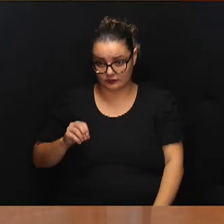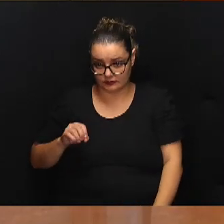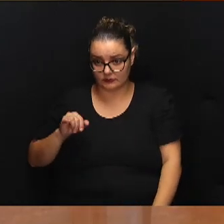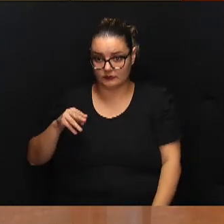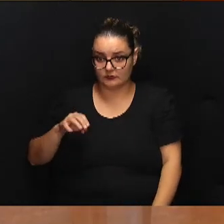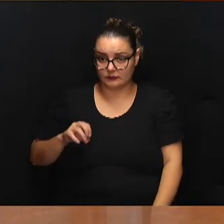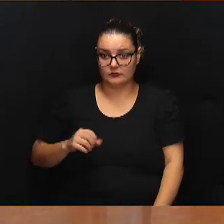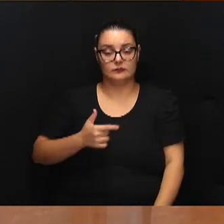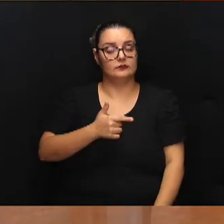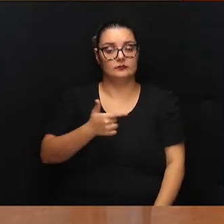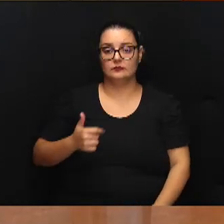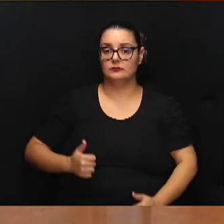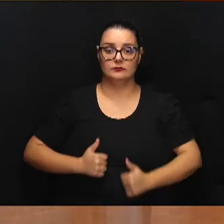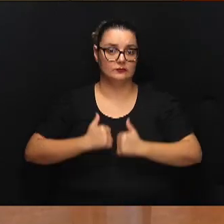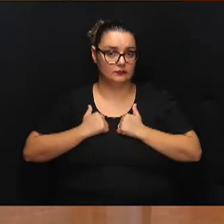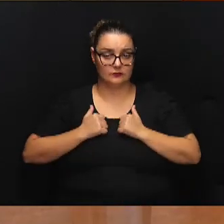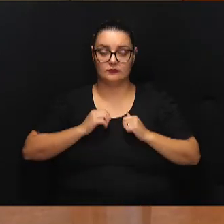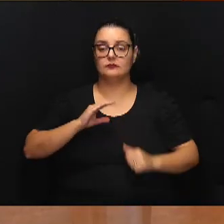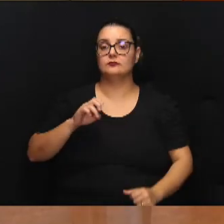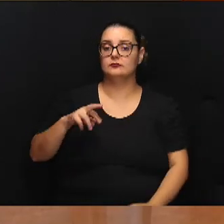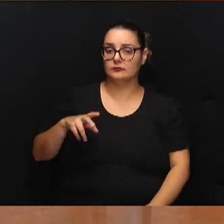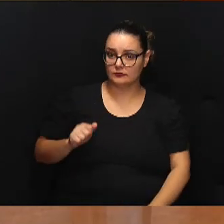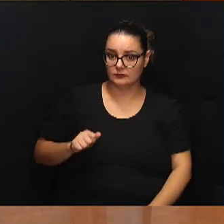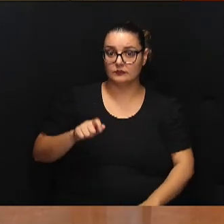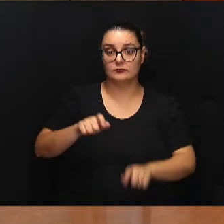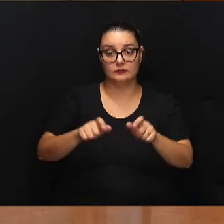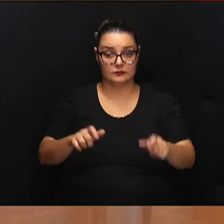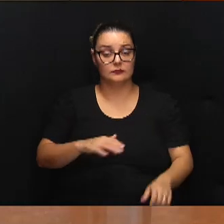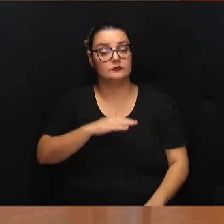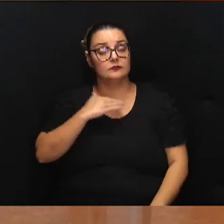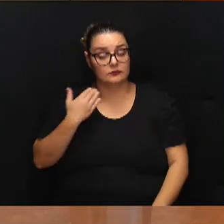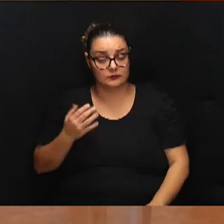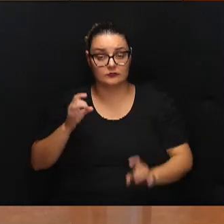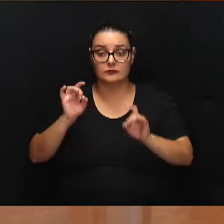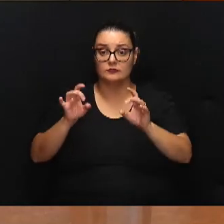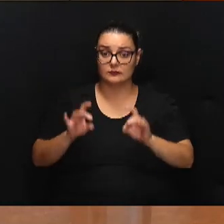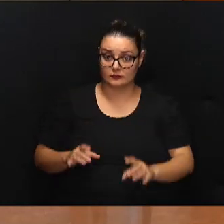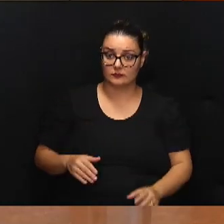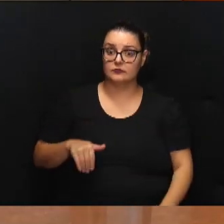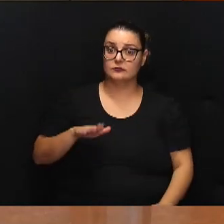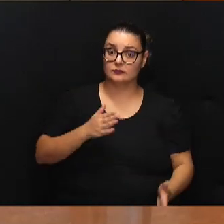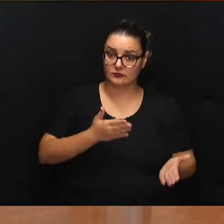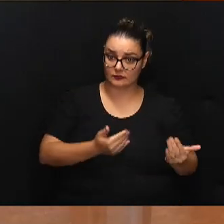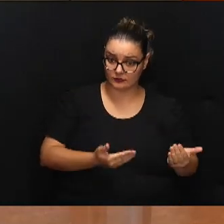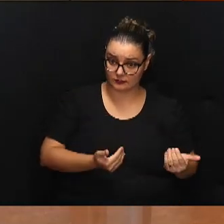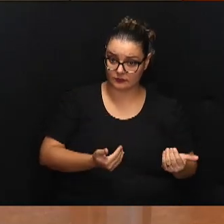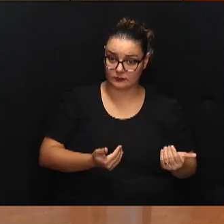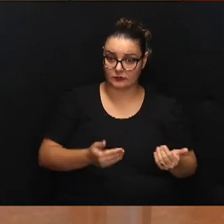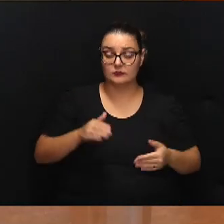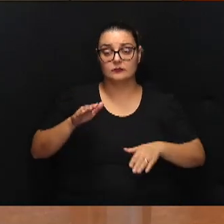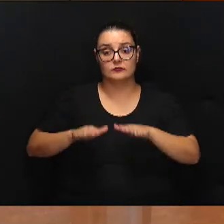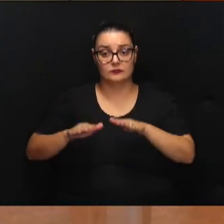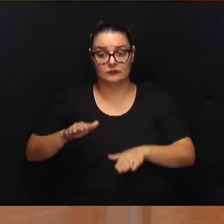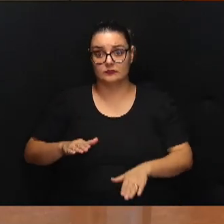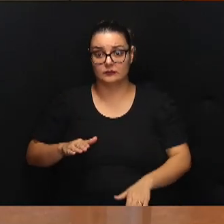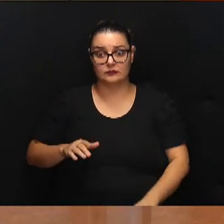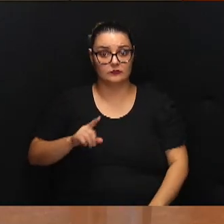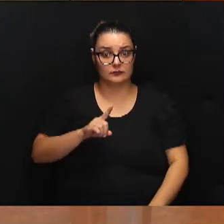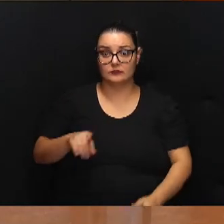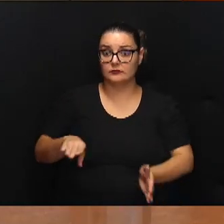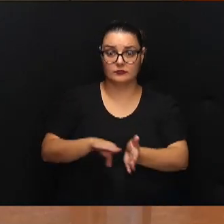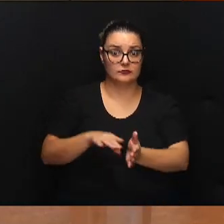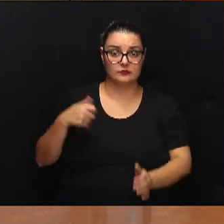cura, crônica e que tira a vida de tantas pessoas, especialmente as mais jovens, que às vezes nem chegam à idade